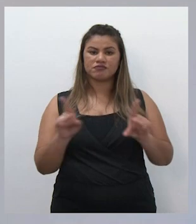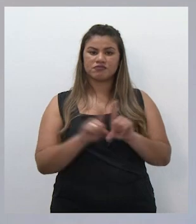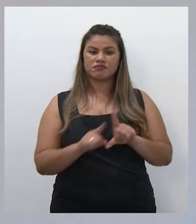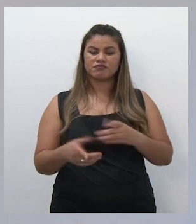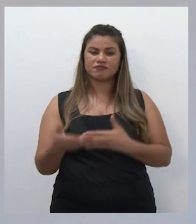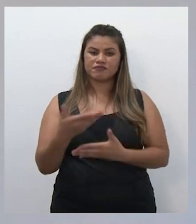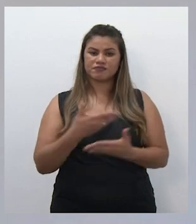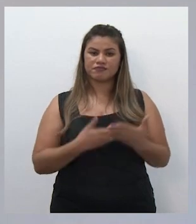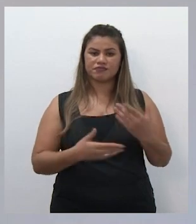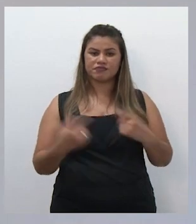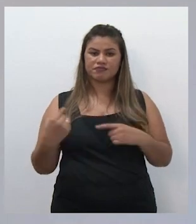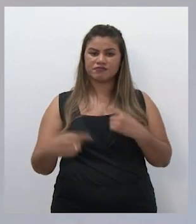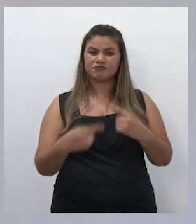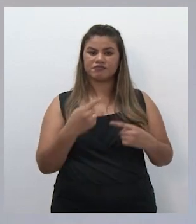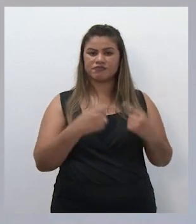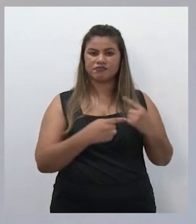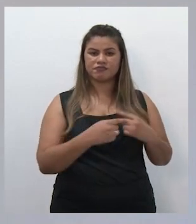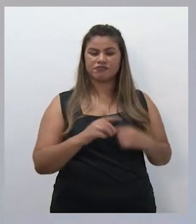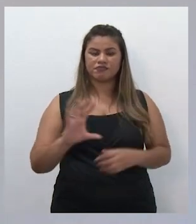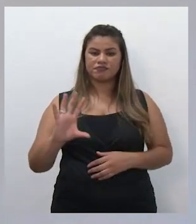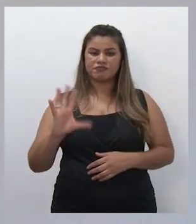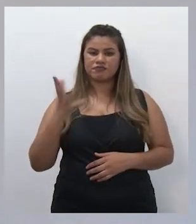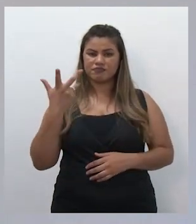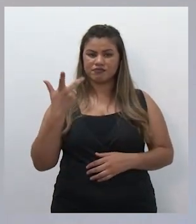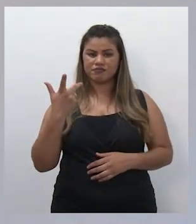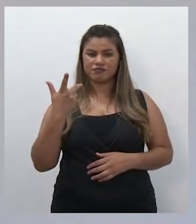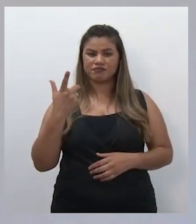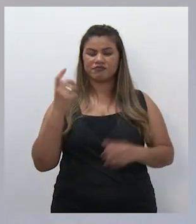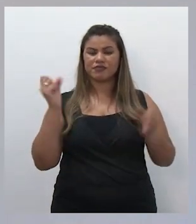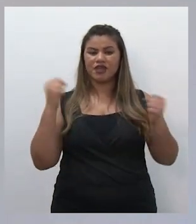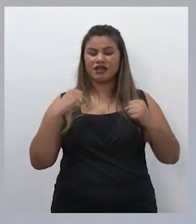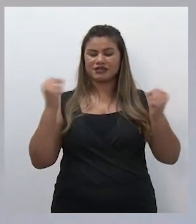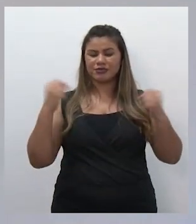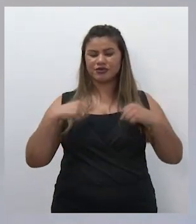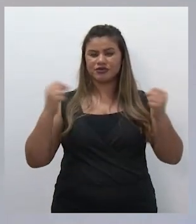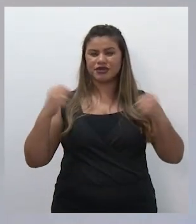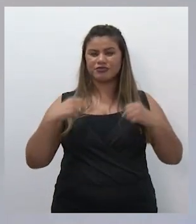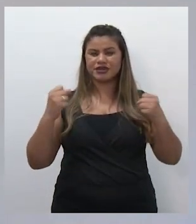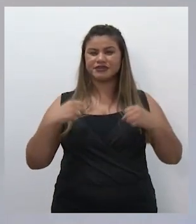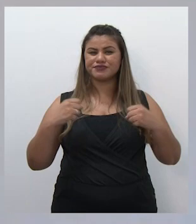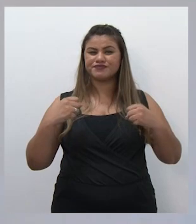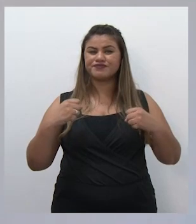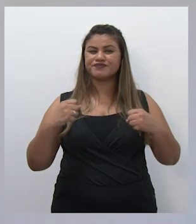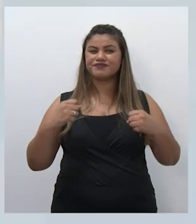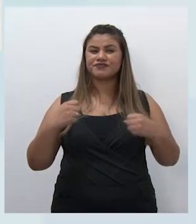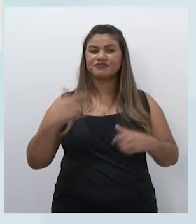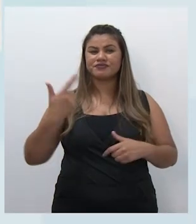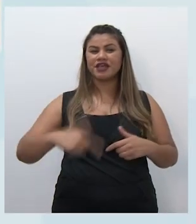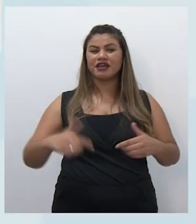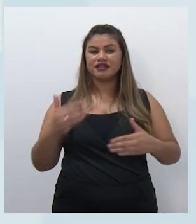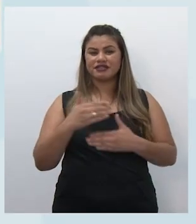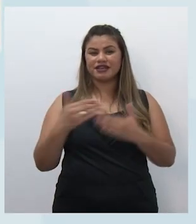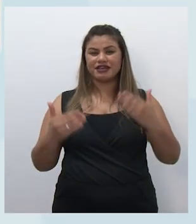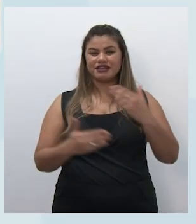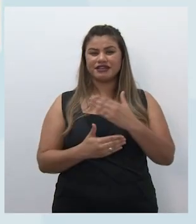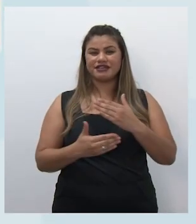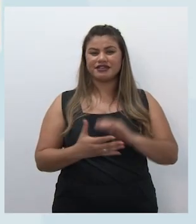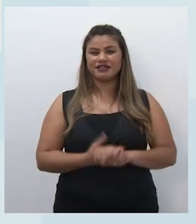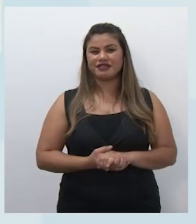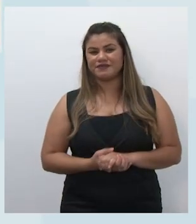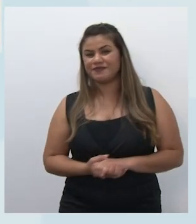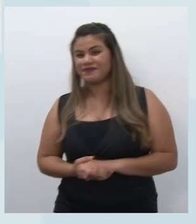com possíveis discussões que vão acontecer na educação física. Próximo slide, por favor.